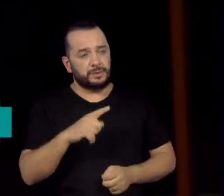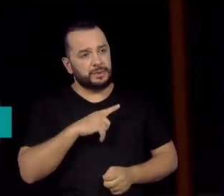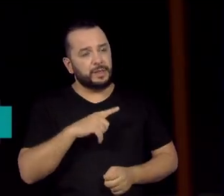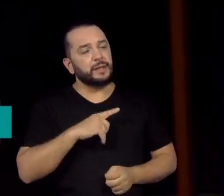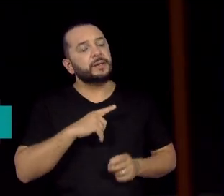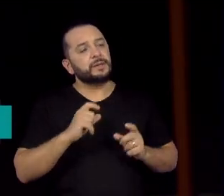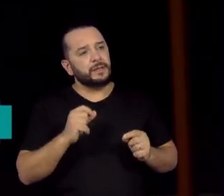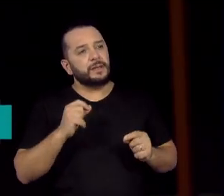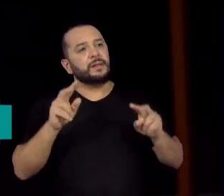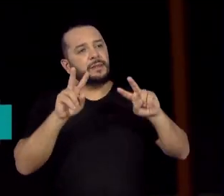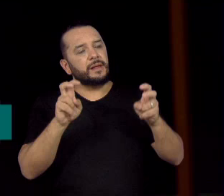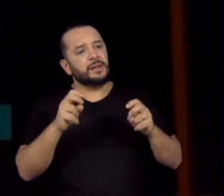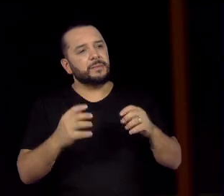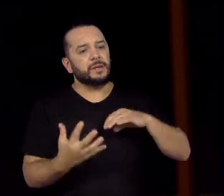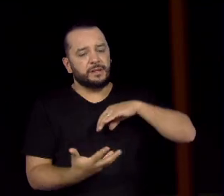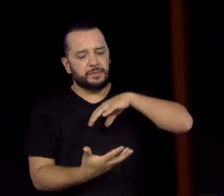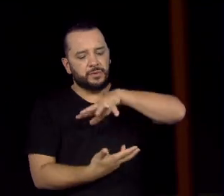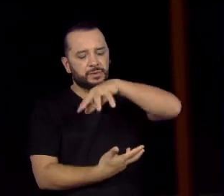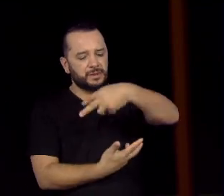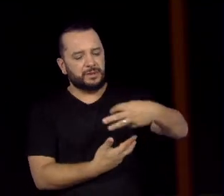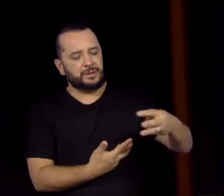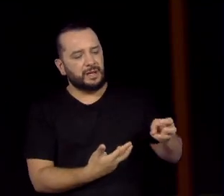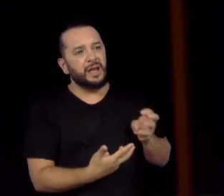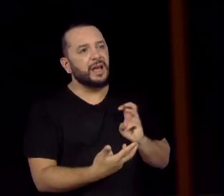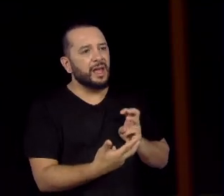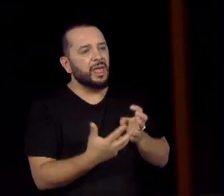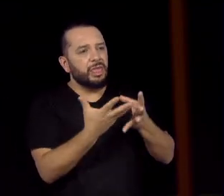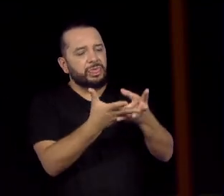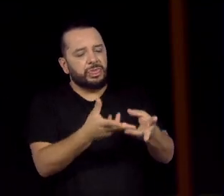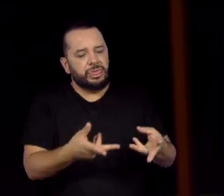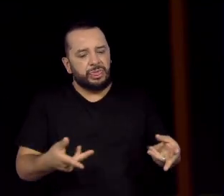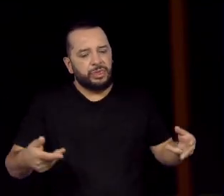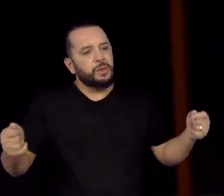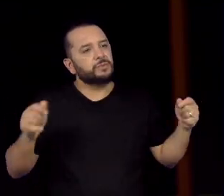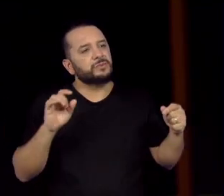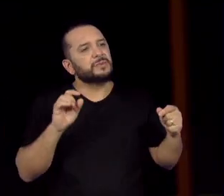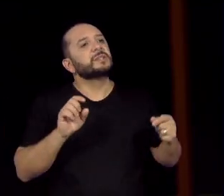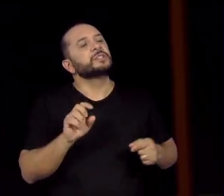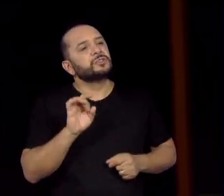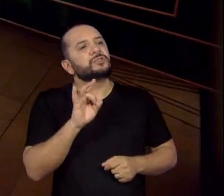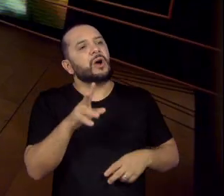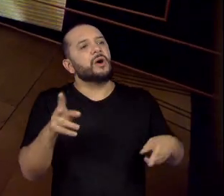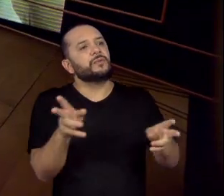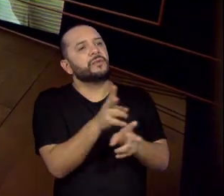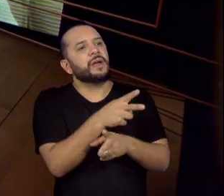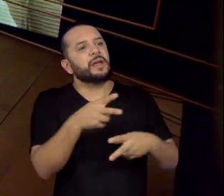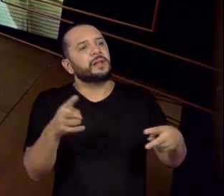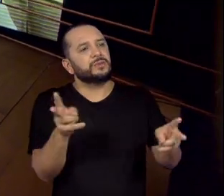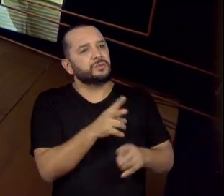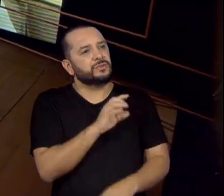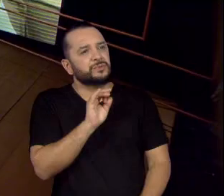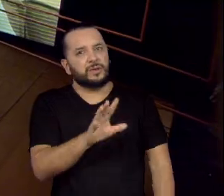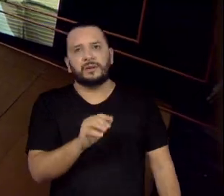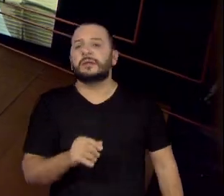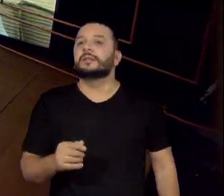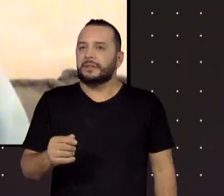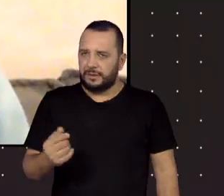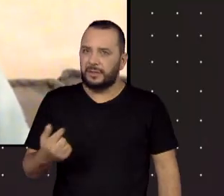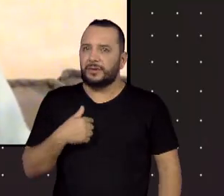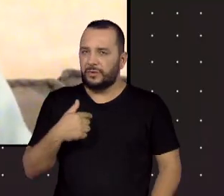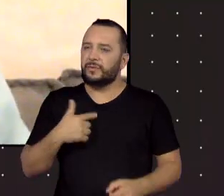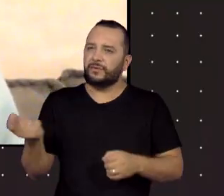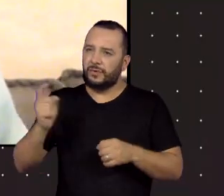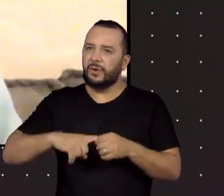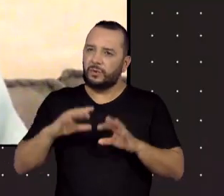Vai Sobrar, a não ser o vento que sopra sobre ela. Que novas distopias você coloca nesse trabalho? Eu retomo tudo. Retoma